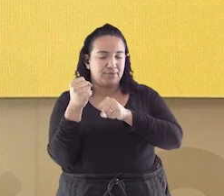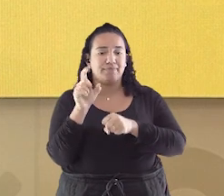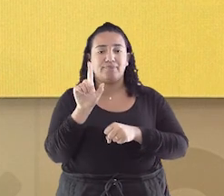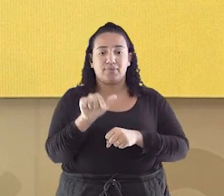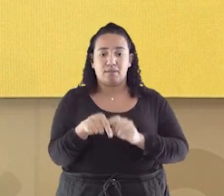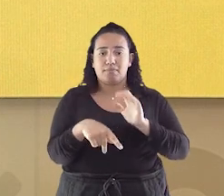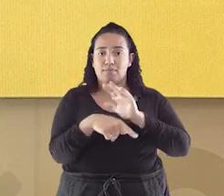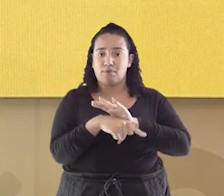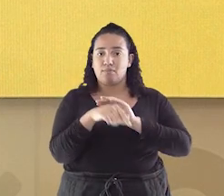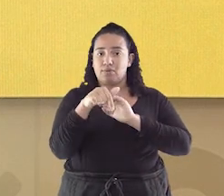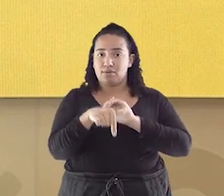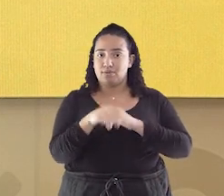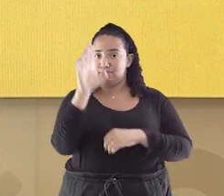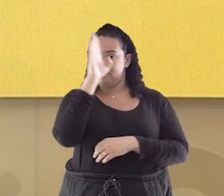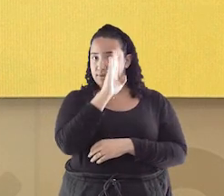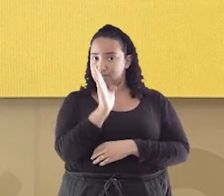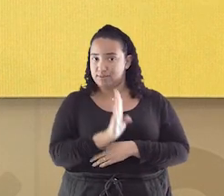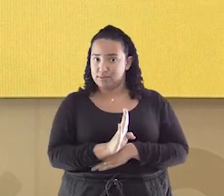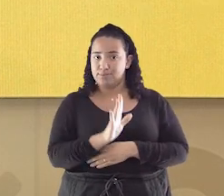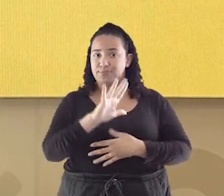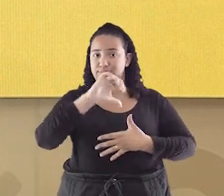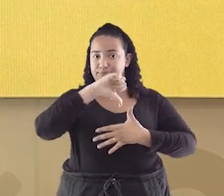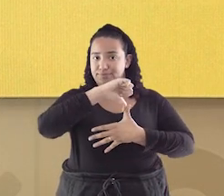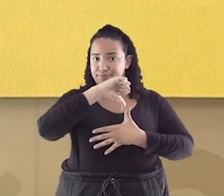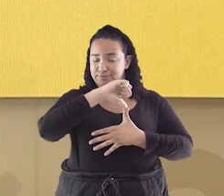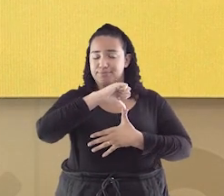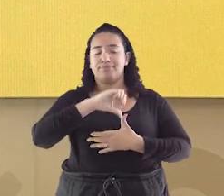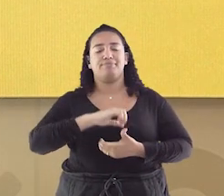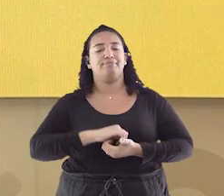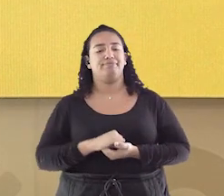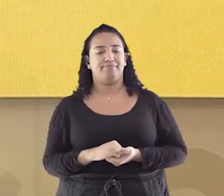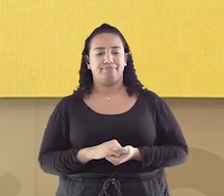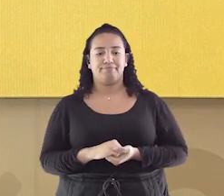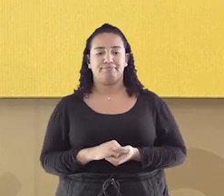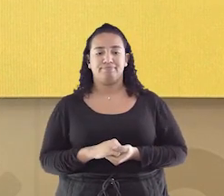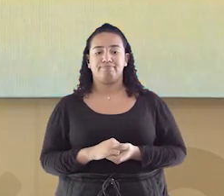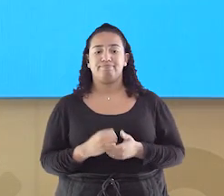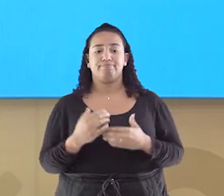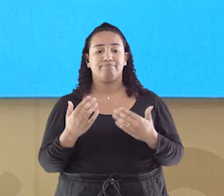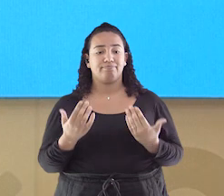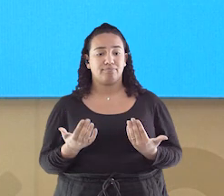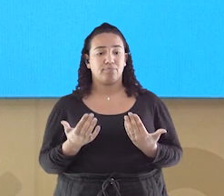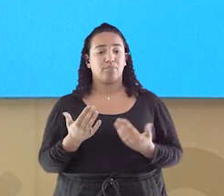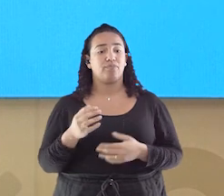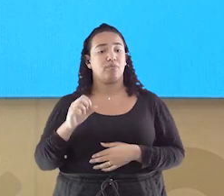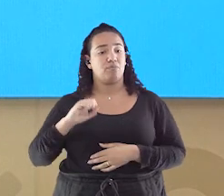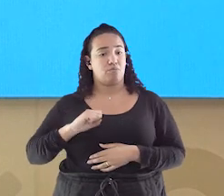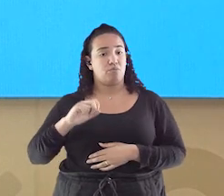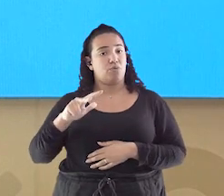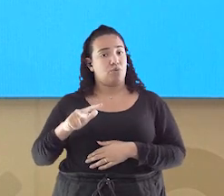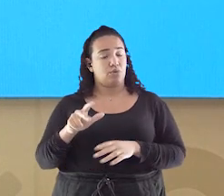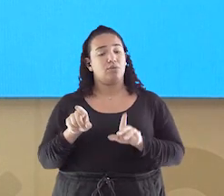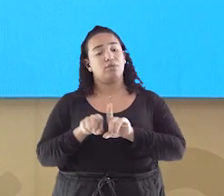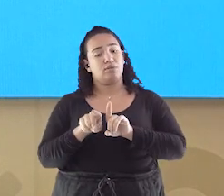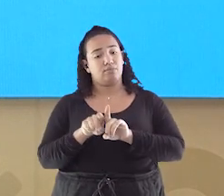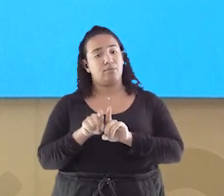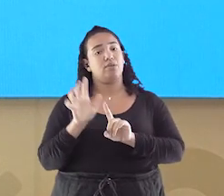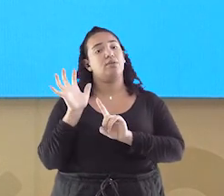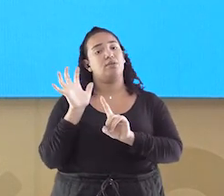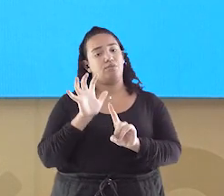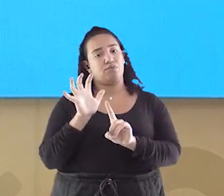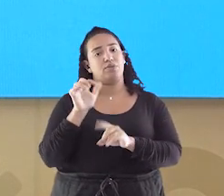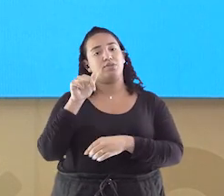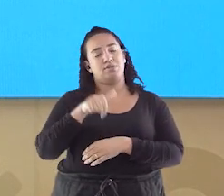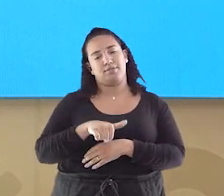que é um tubérculo originário daqui da América do Sul. Os portugueses possuem uma clara influência na nossa